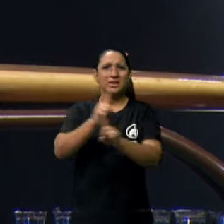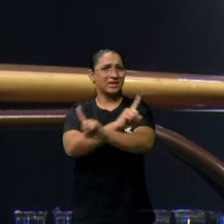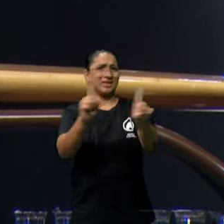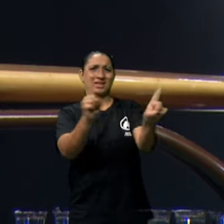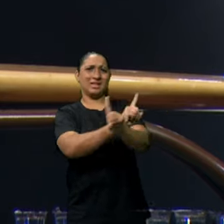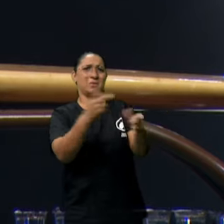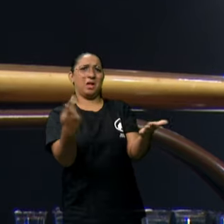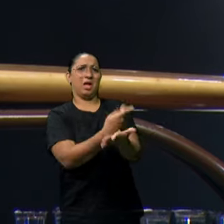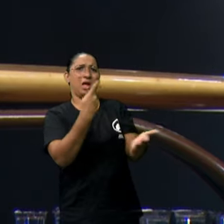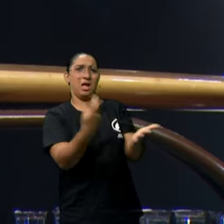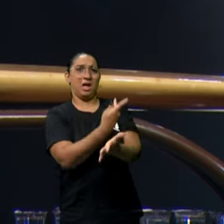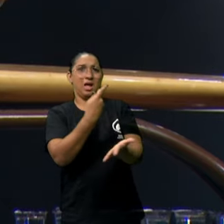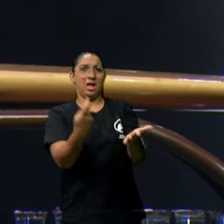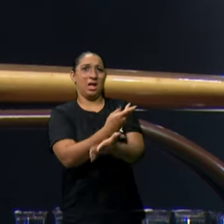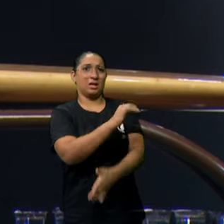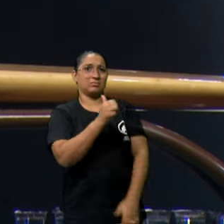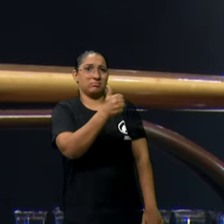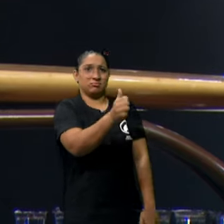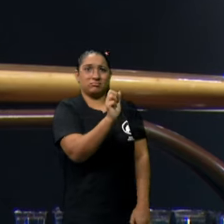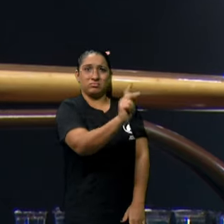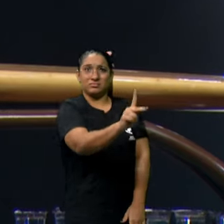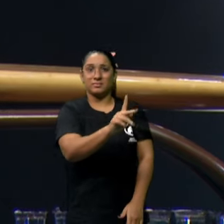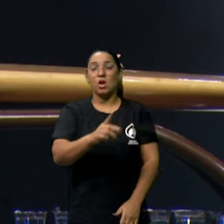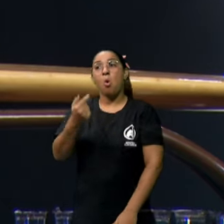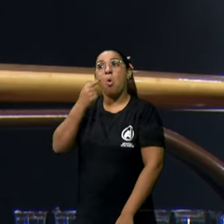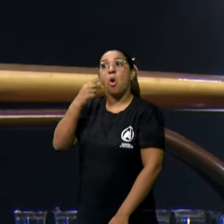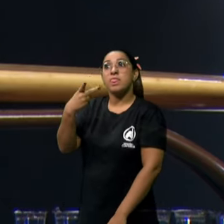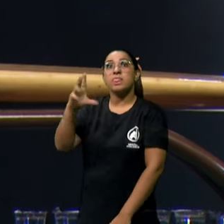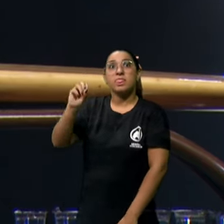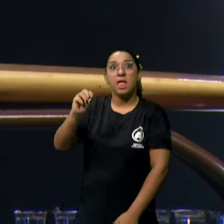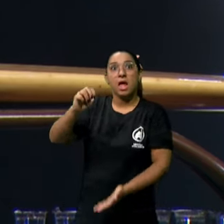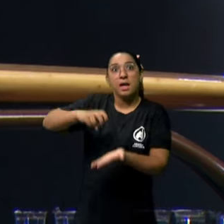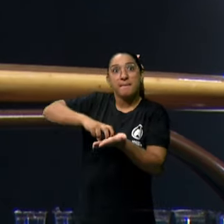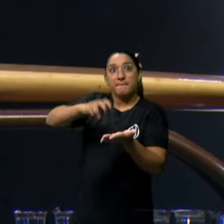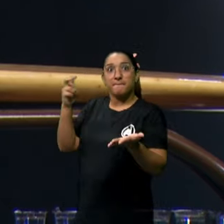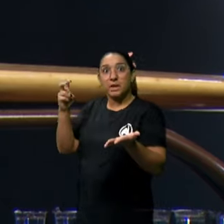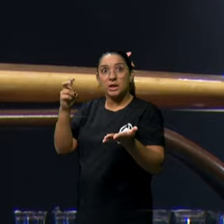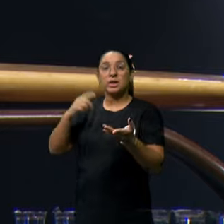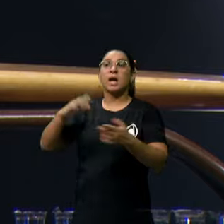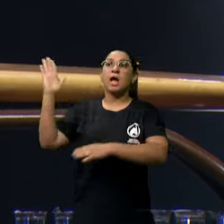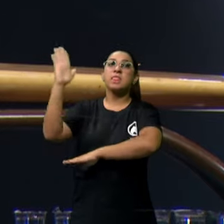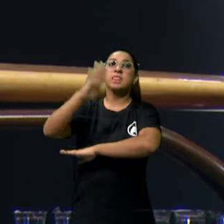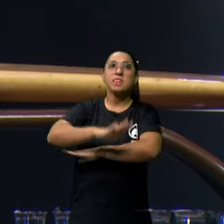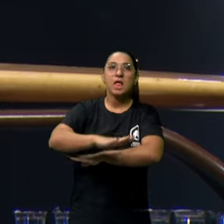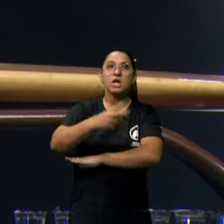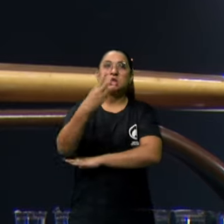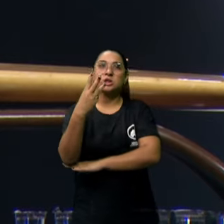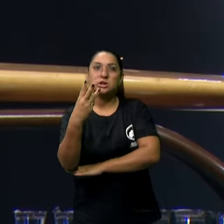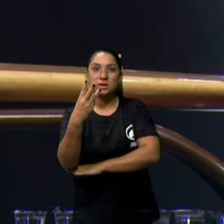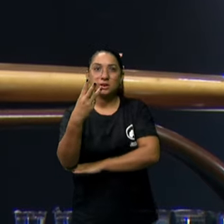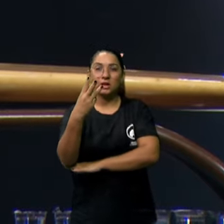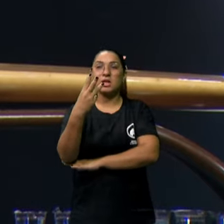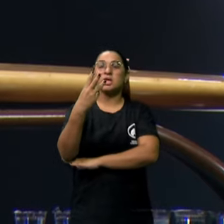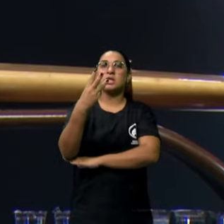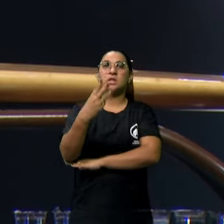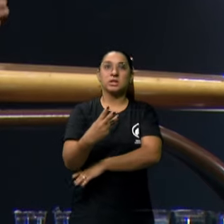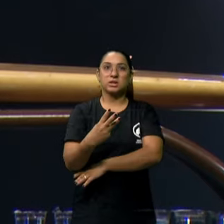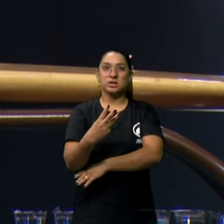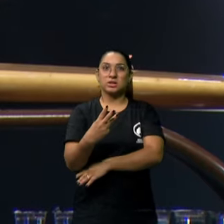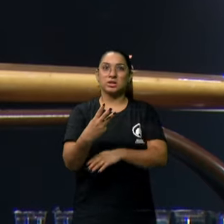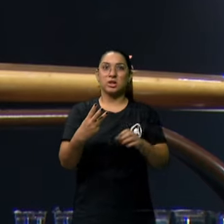Alice 10 da manhã período da tarde às 13:00 e à noite às